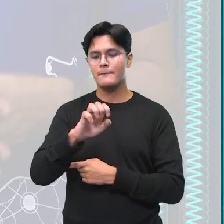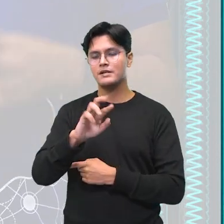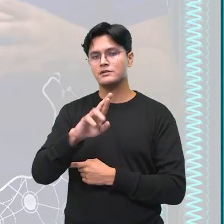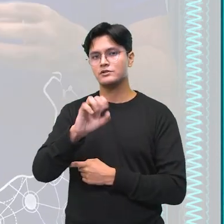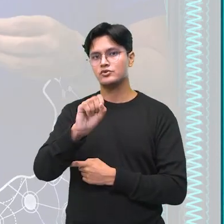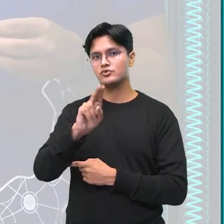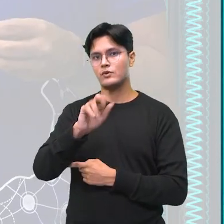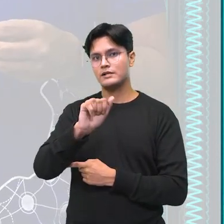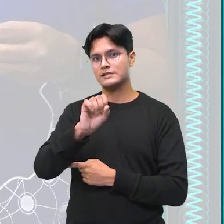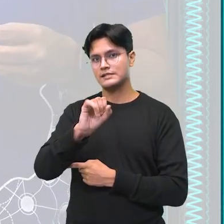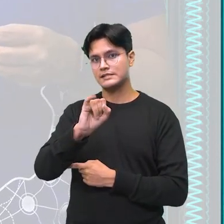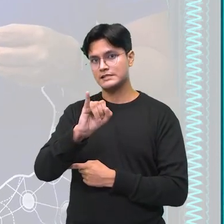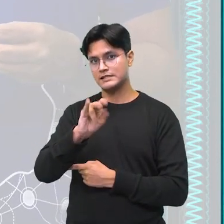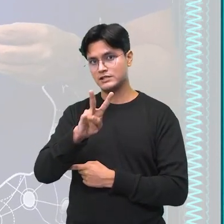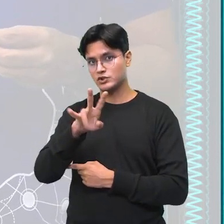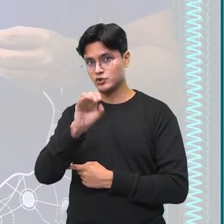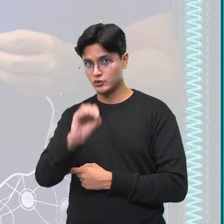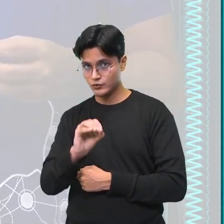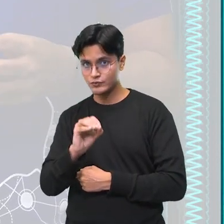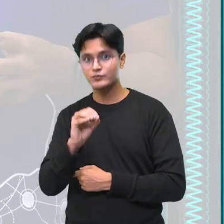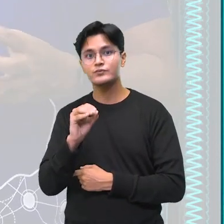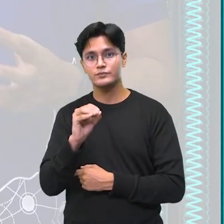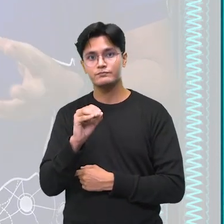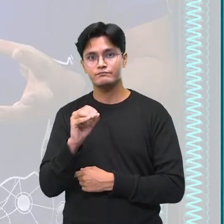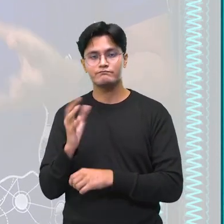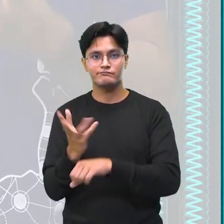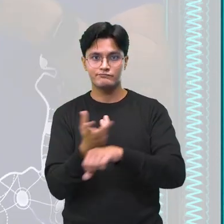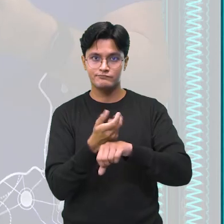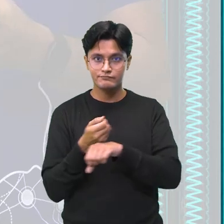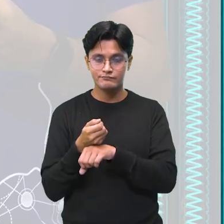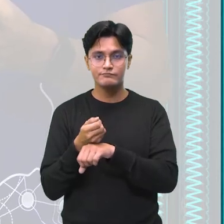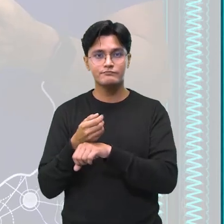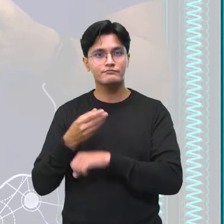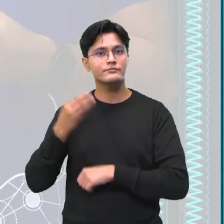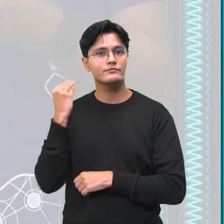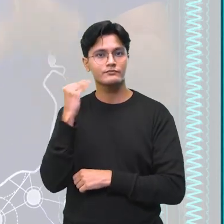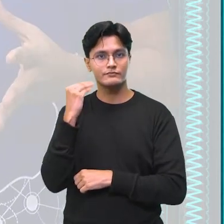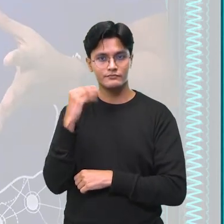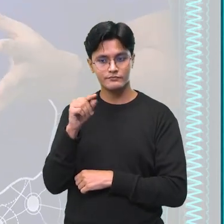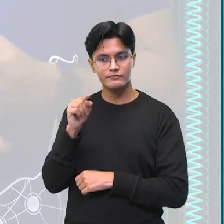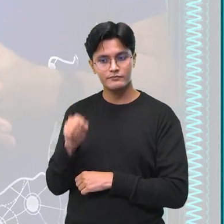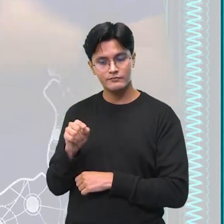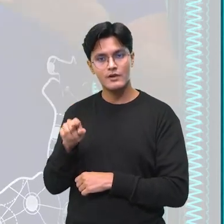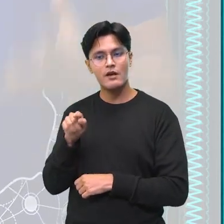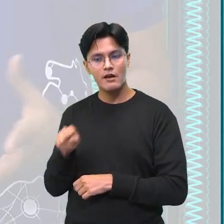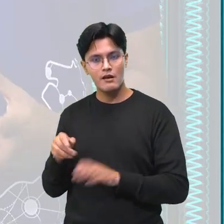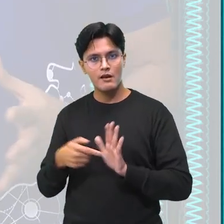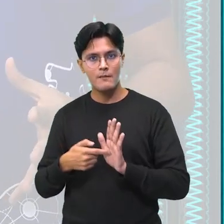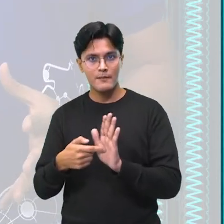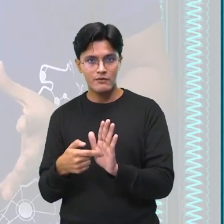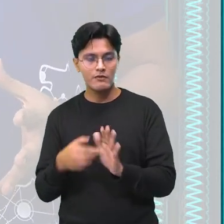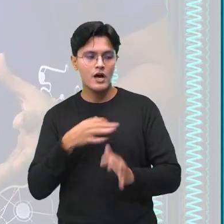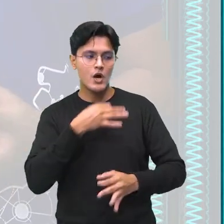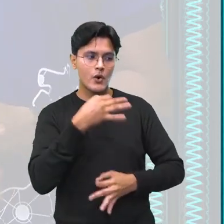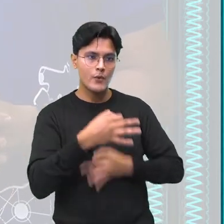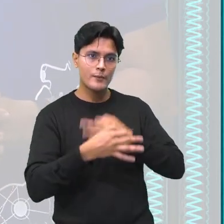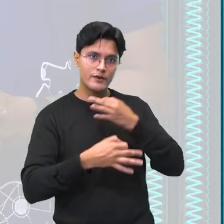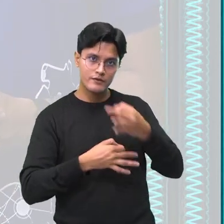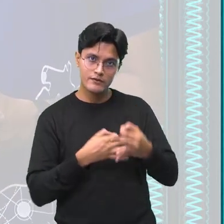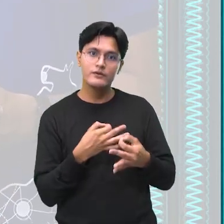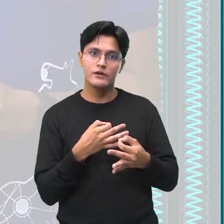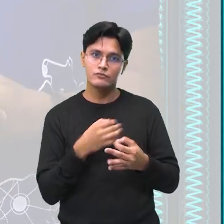persuasivo, né? Ele vai trazer ali respaldos para que aquela opinião dele seja validada e seja aceita por